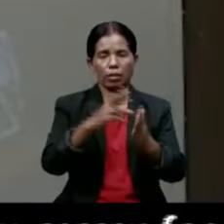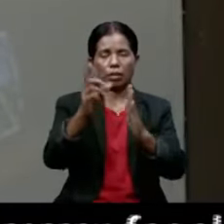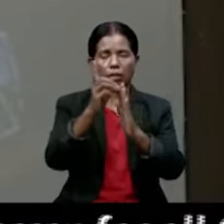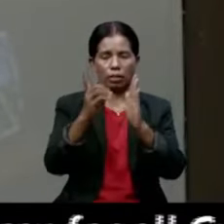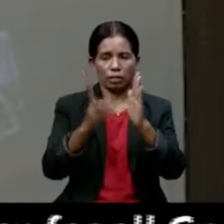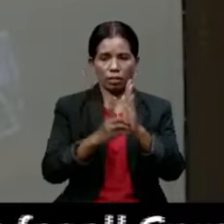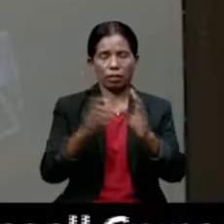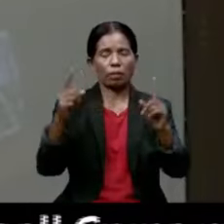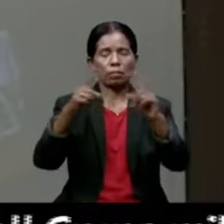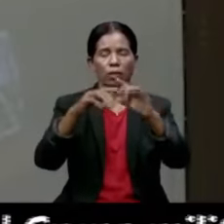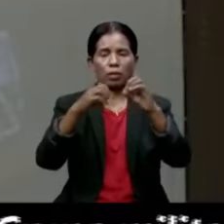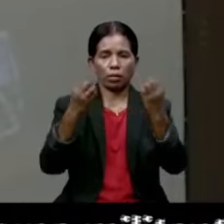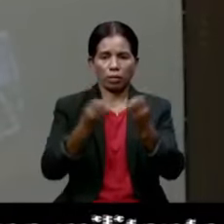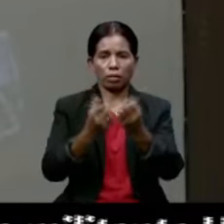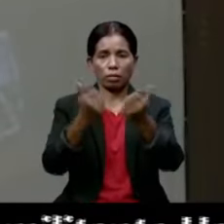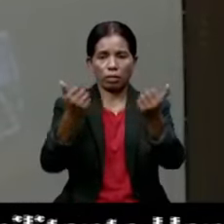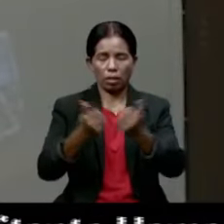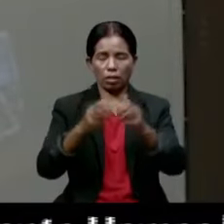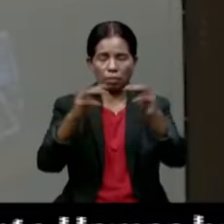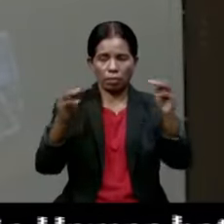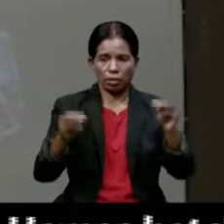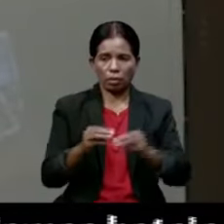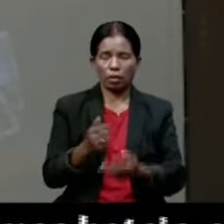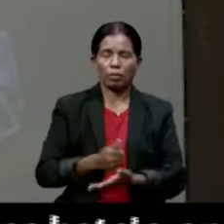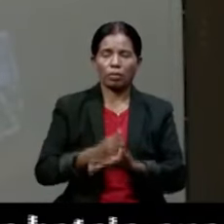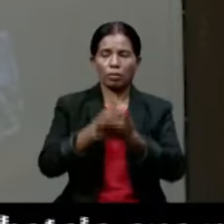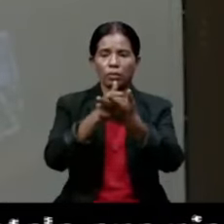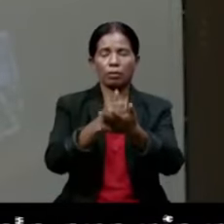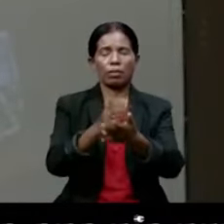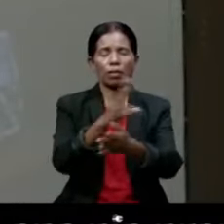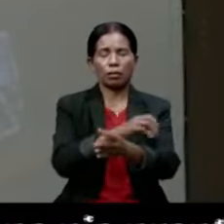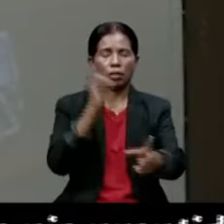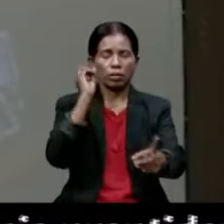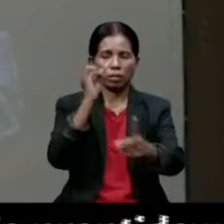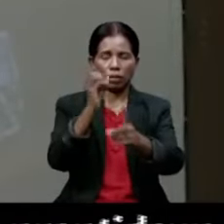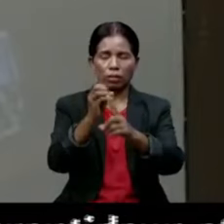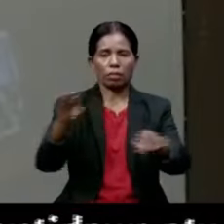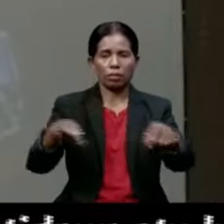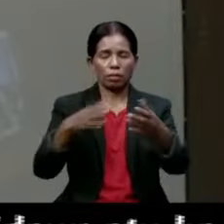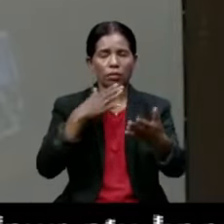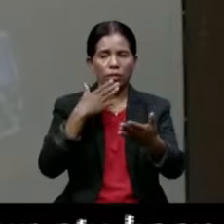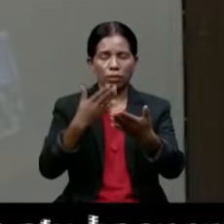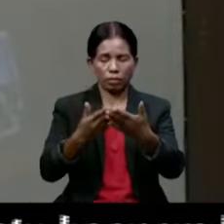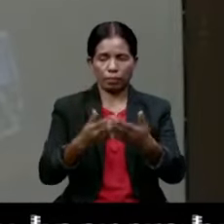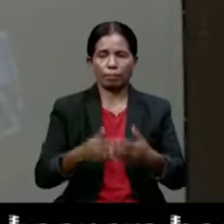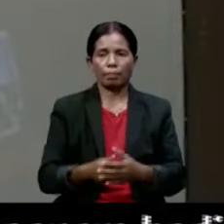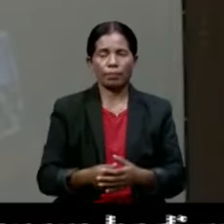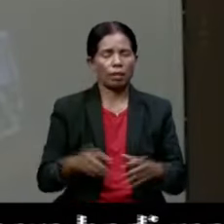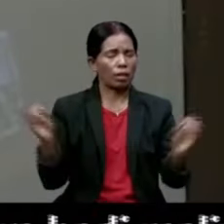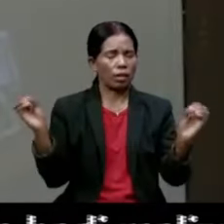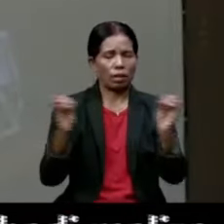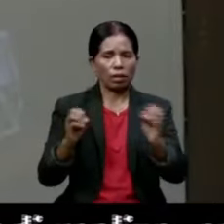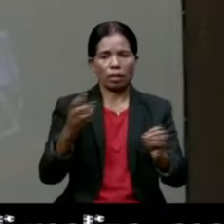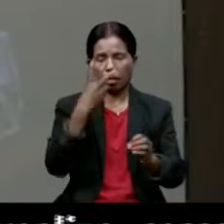organizações Artes Maris para Air estes objetivo bo vg soan